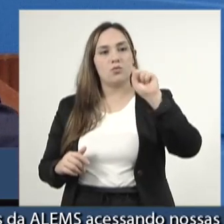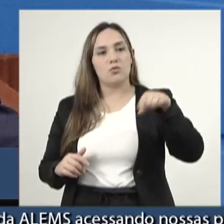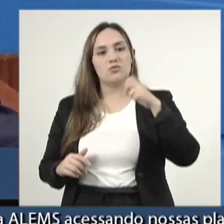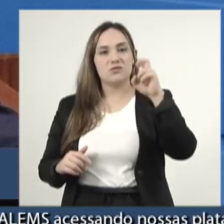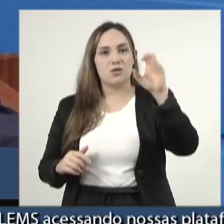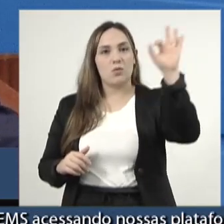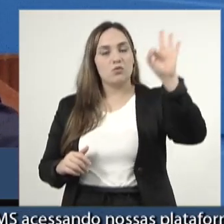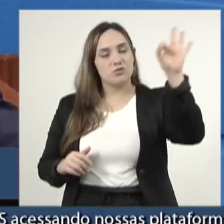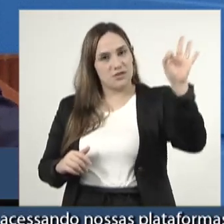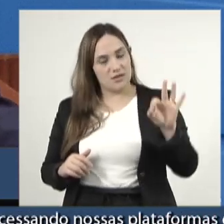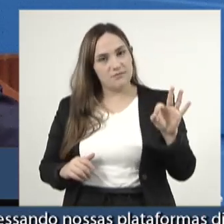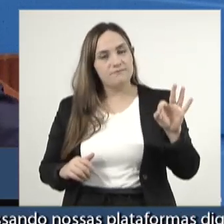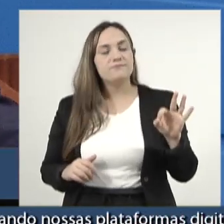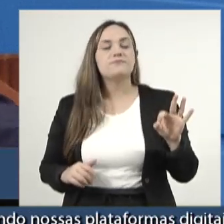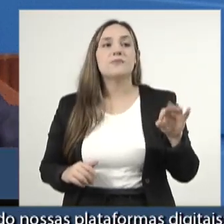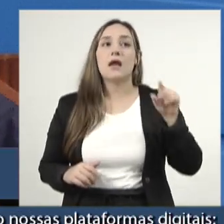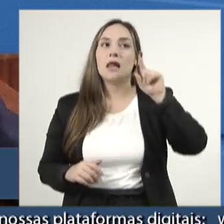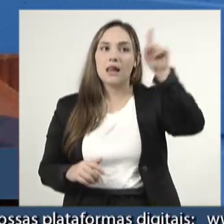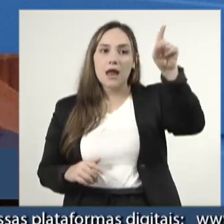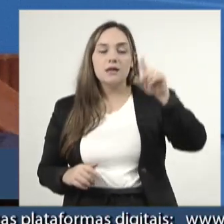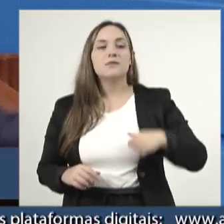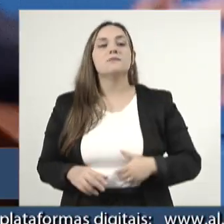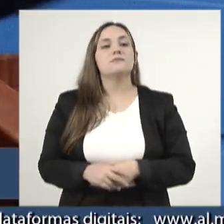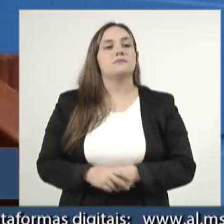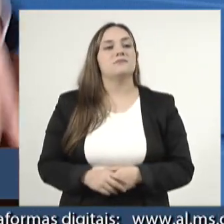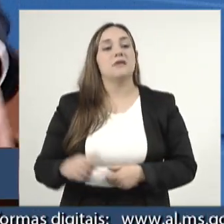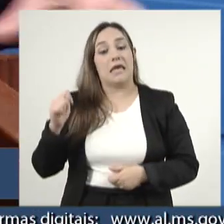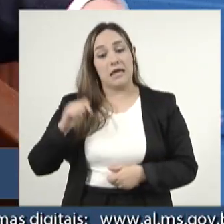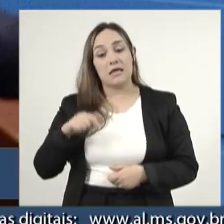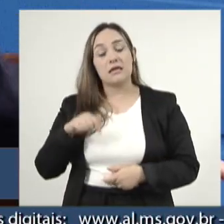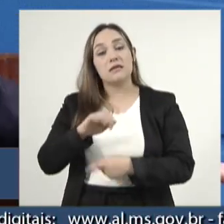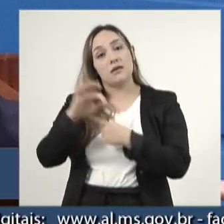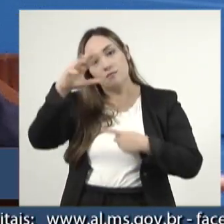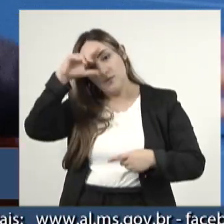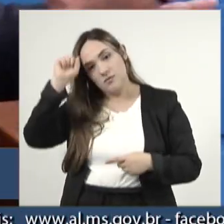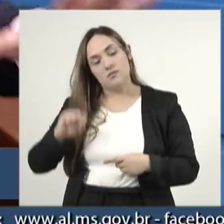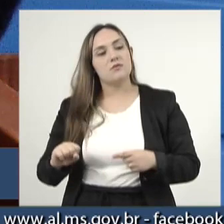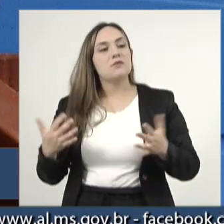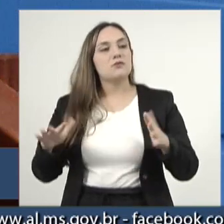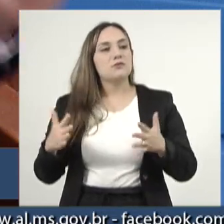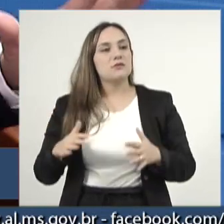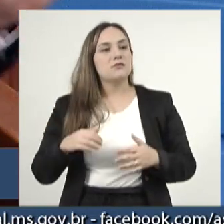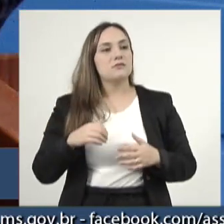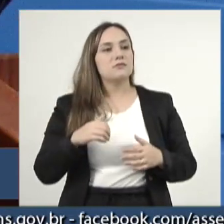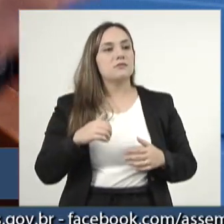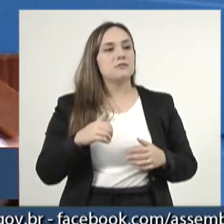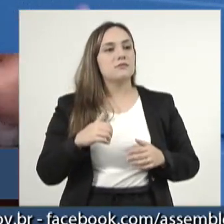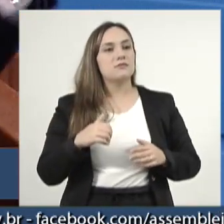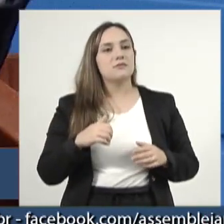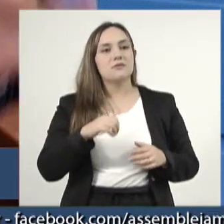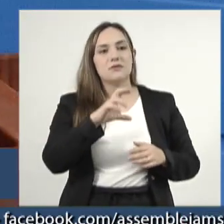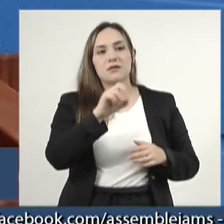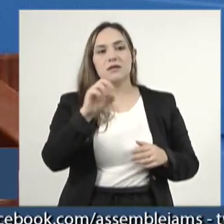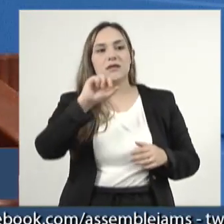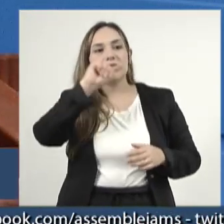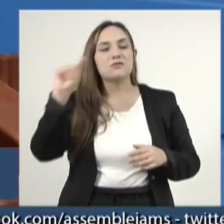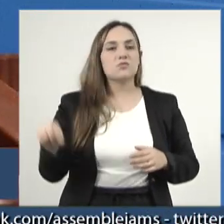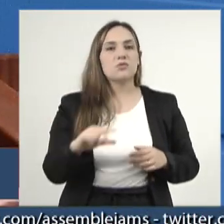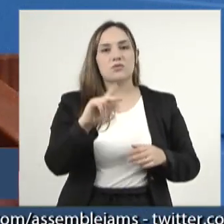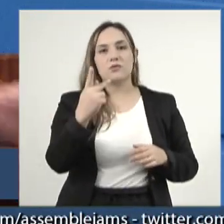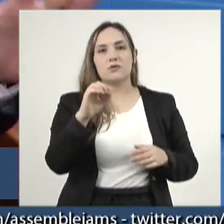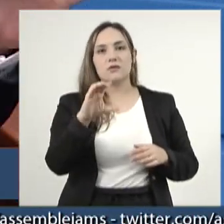do Pantanal lá no Mato Grosso, e aqui no Mato Grosso do Sul, em torno de 500 mil